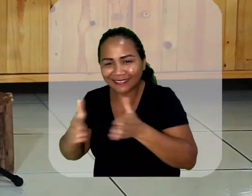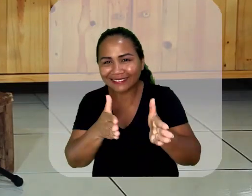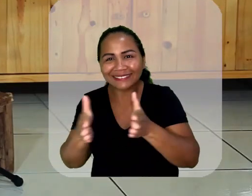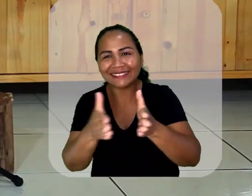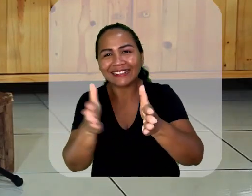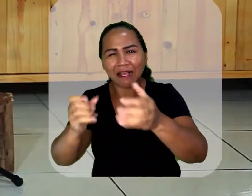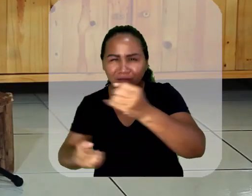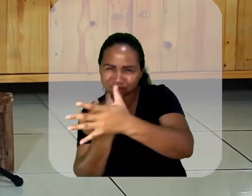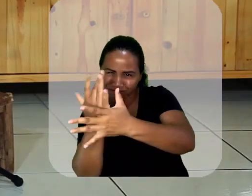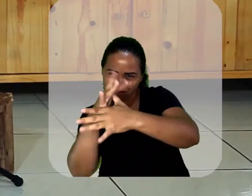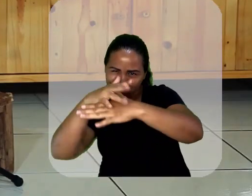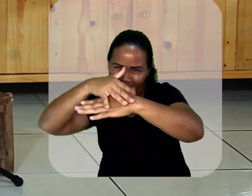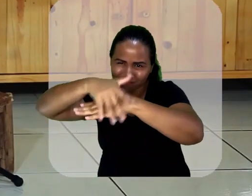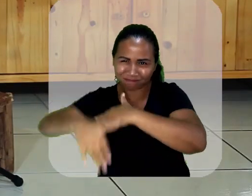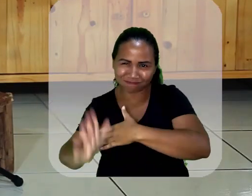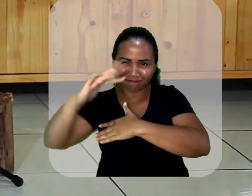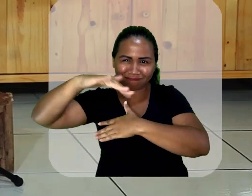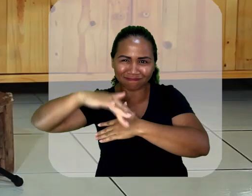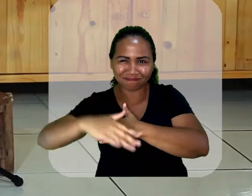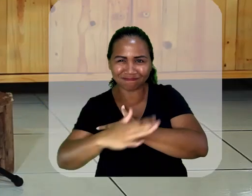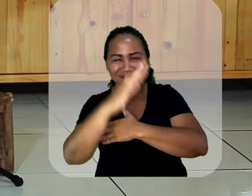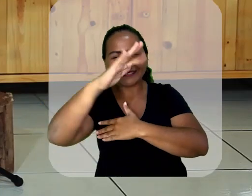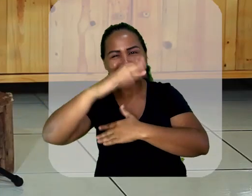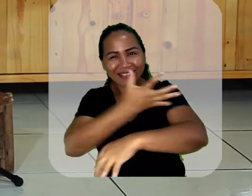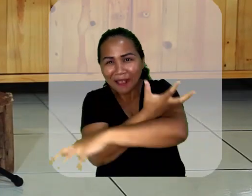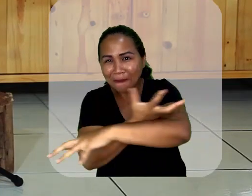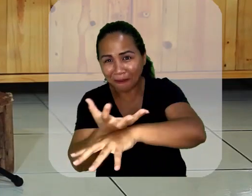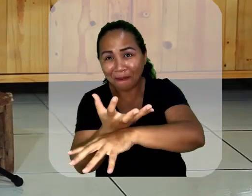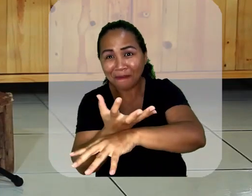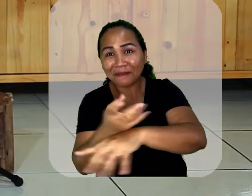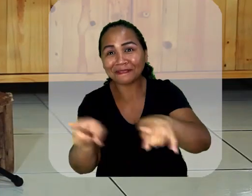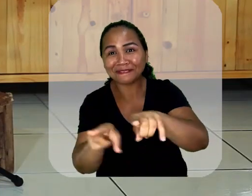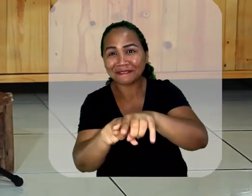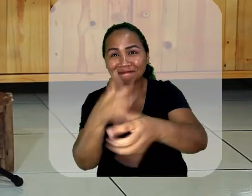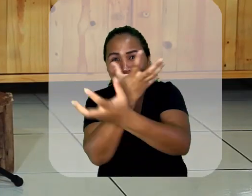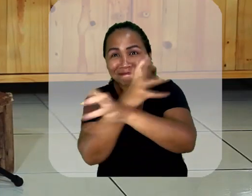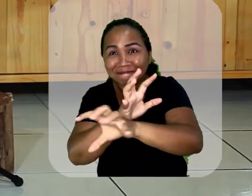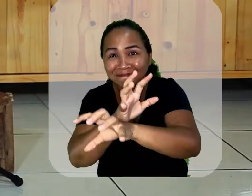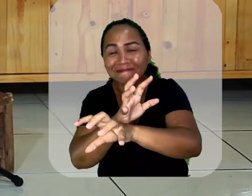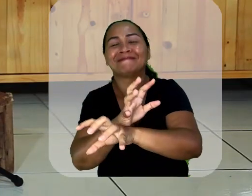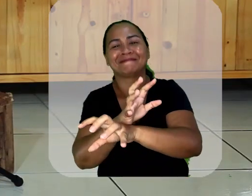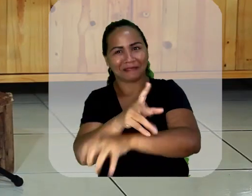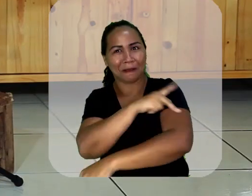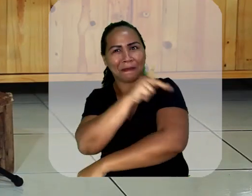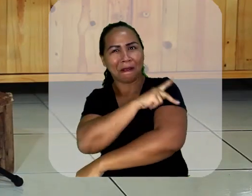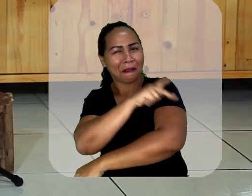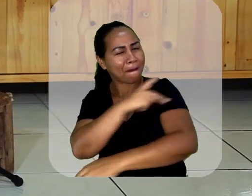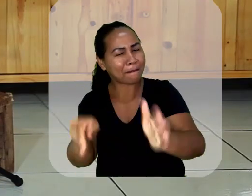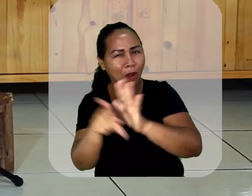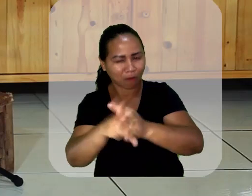em Pororoca, és Caatinga e Cerrado, um Piauí de pintura,